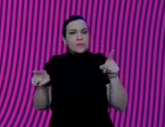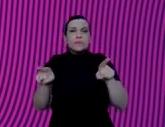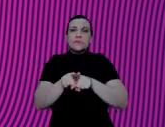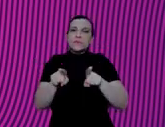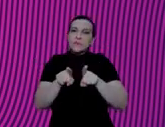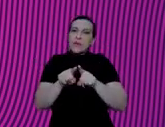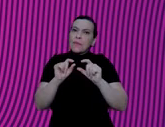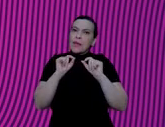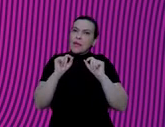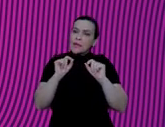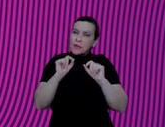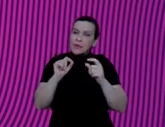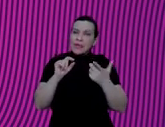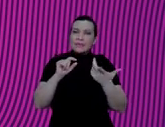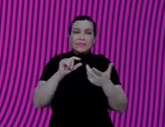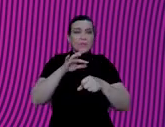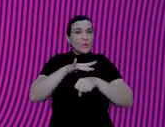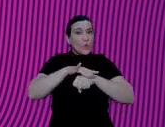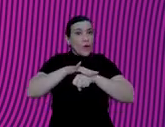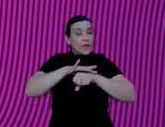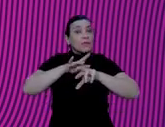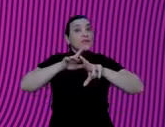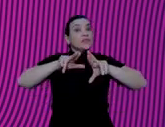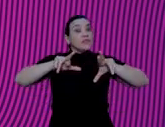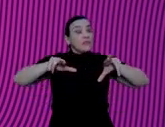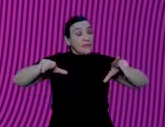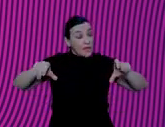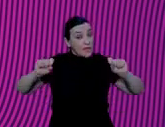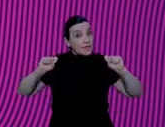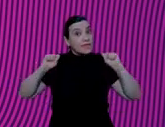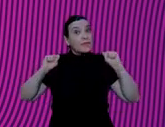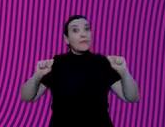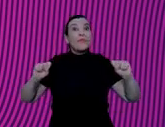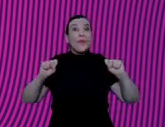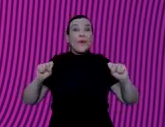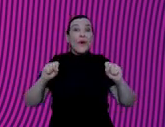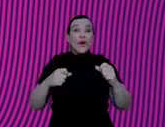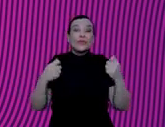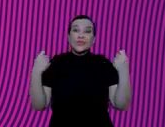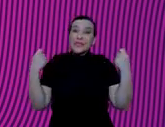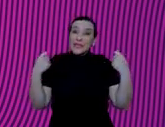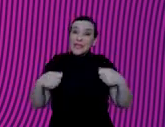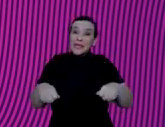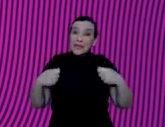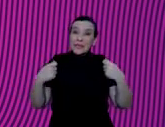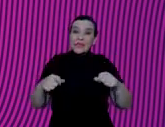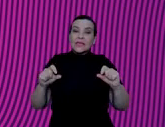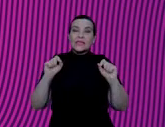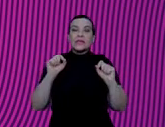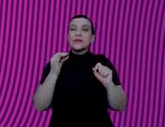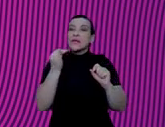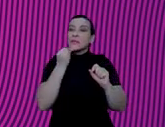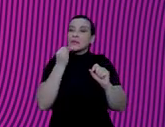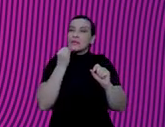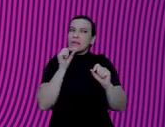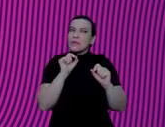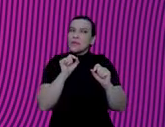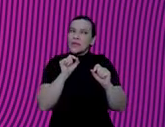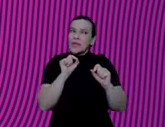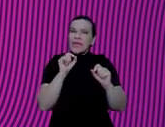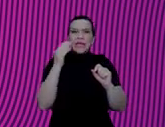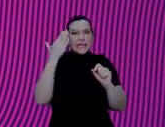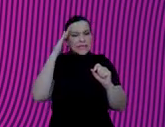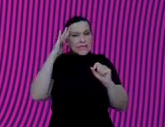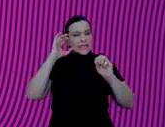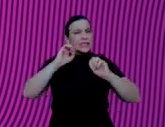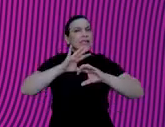comorbidades, eu acho que a gente não tem como fugir de um comentário muito pertinente do Leon, assim. E nós que